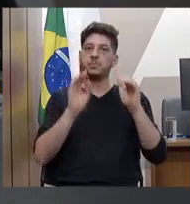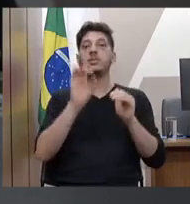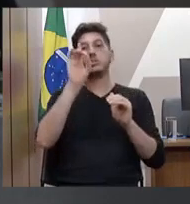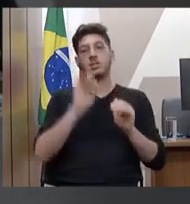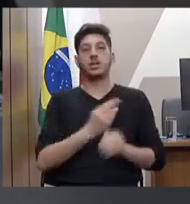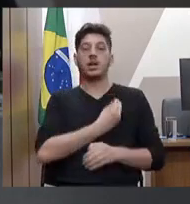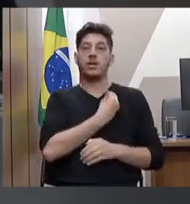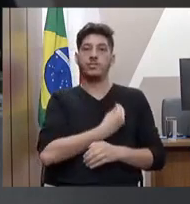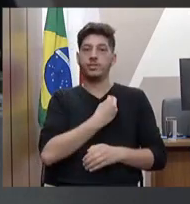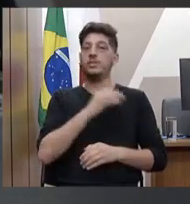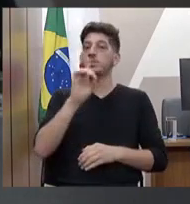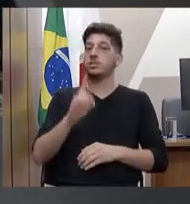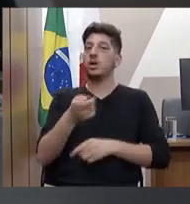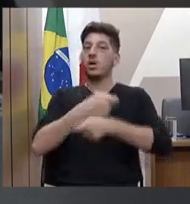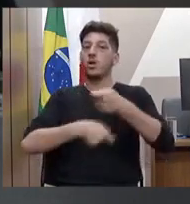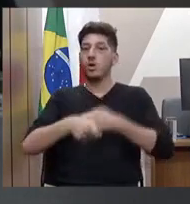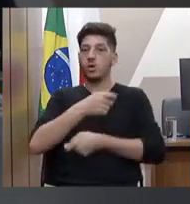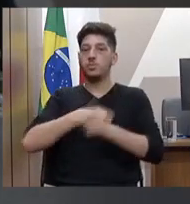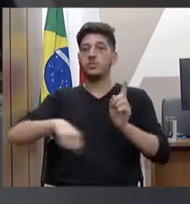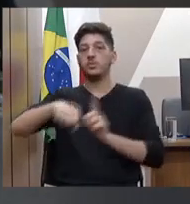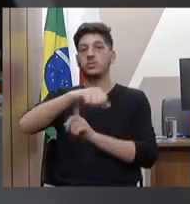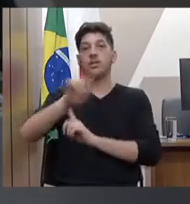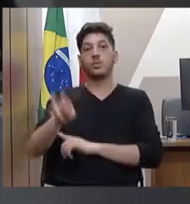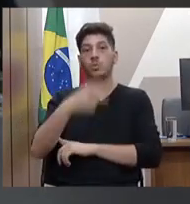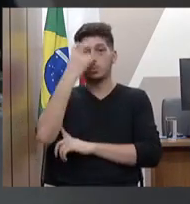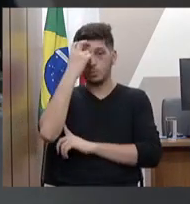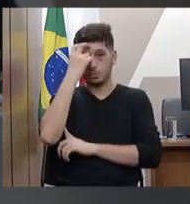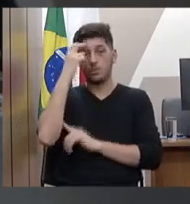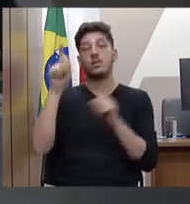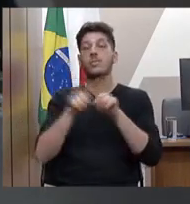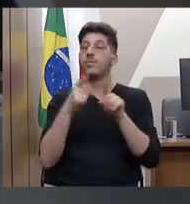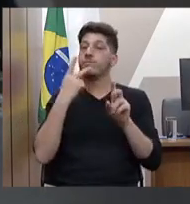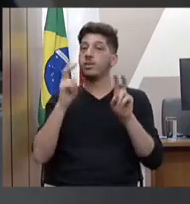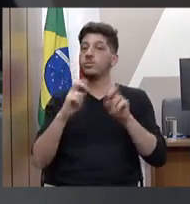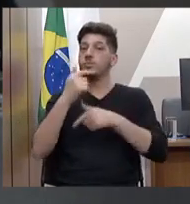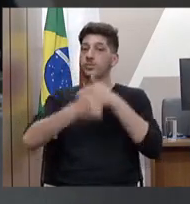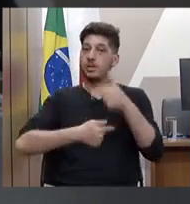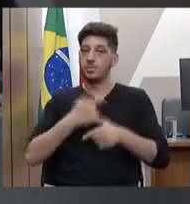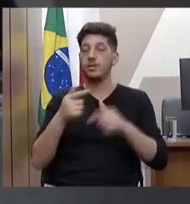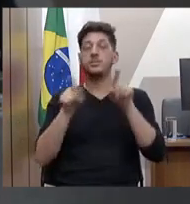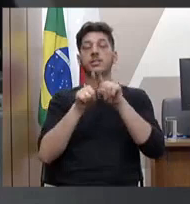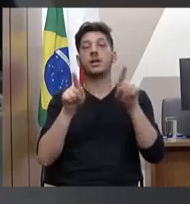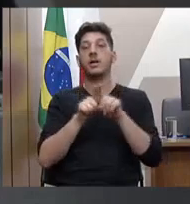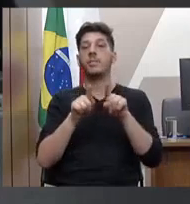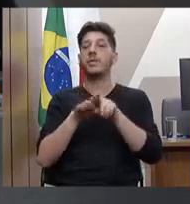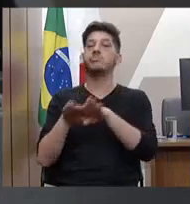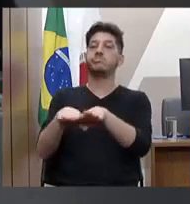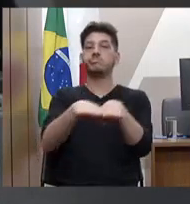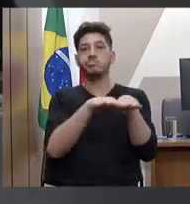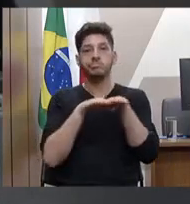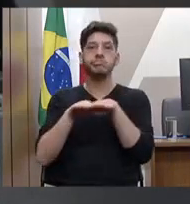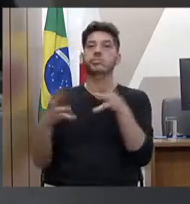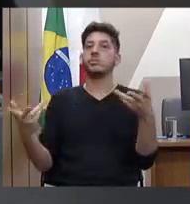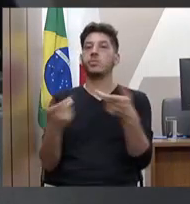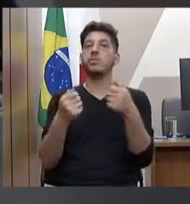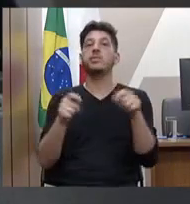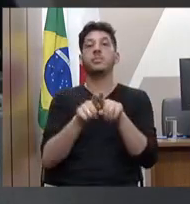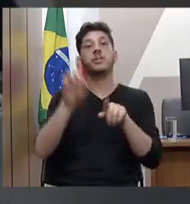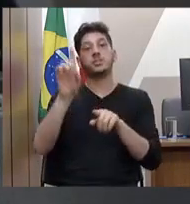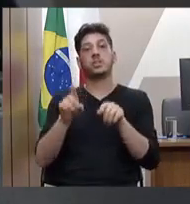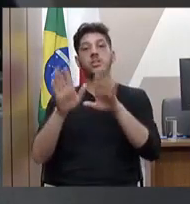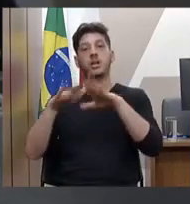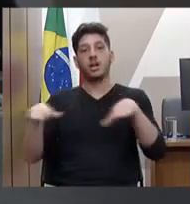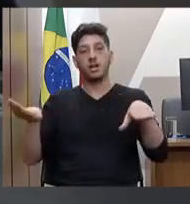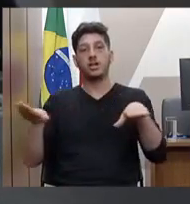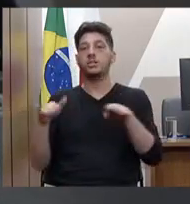o direitos econômicos sociais e ambientais No que diz respeito ao trabalho em condições equitativas e satisfatórias aos direitos da criança